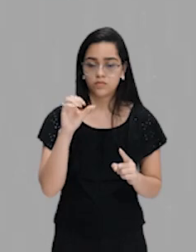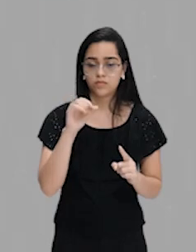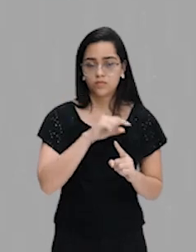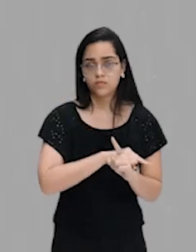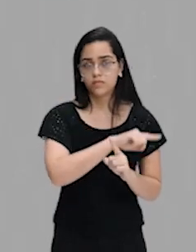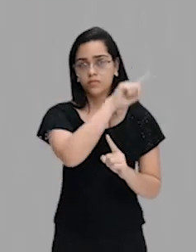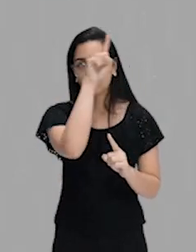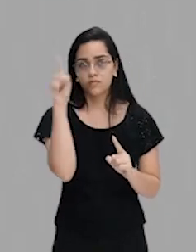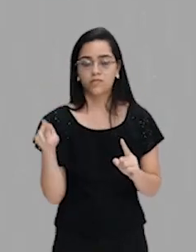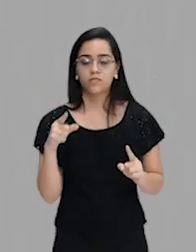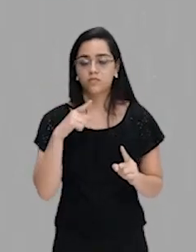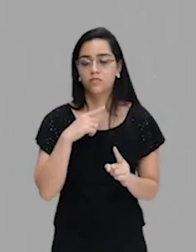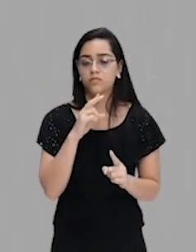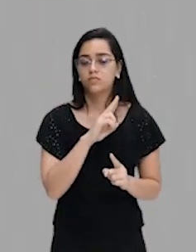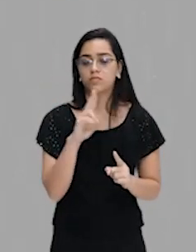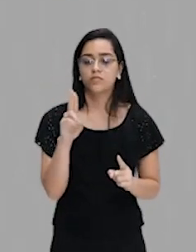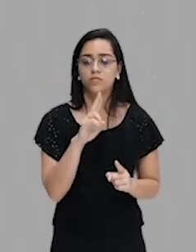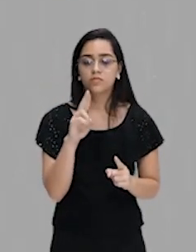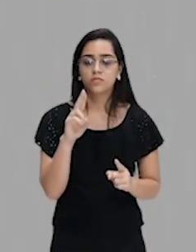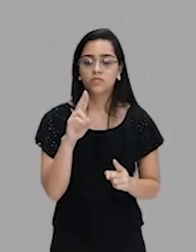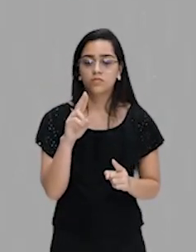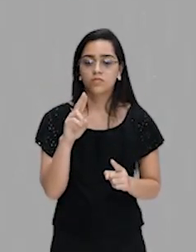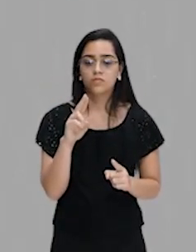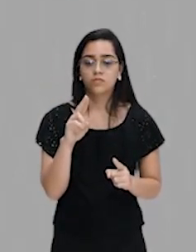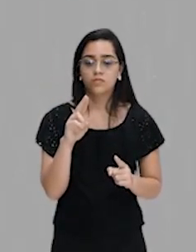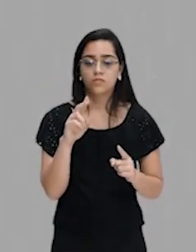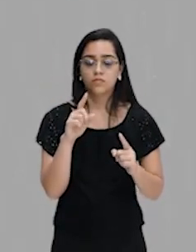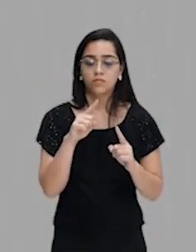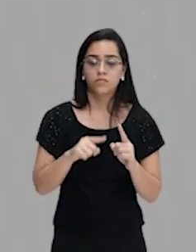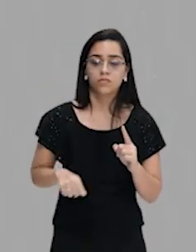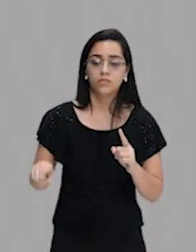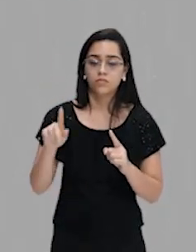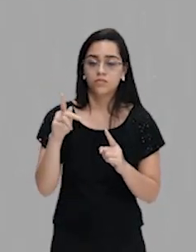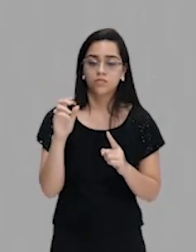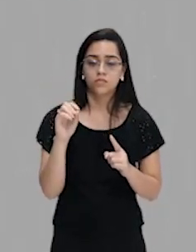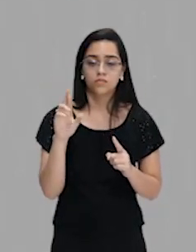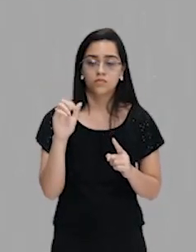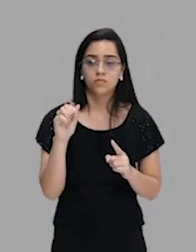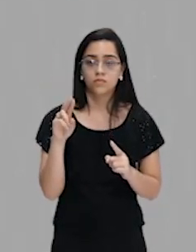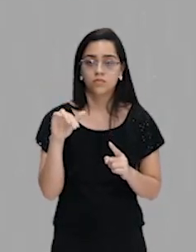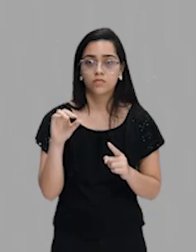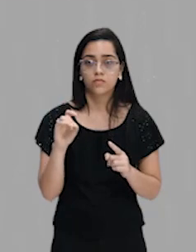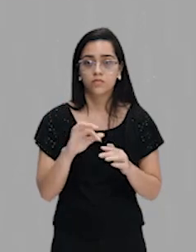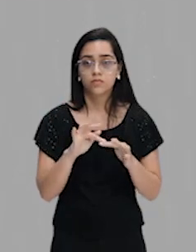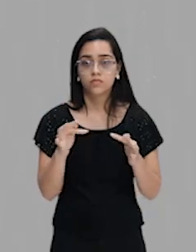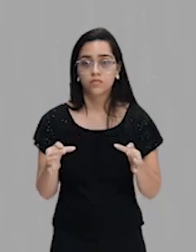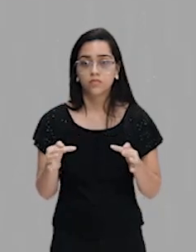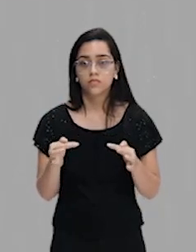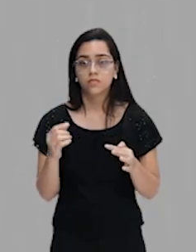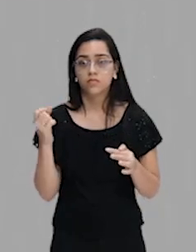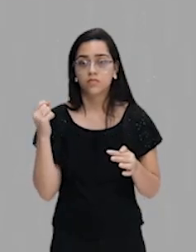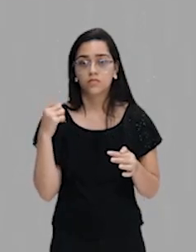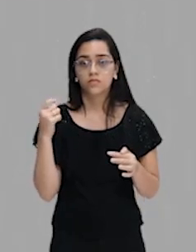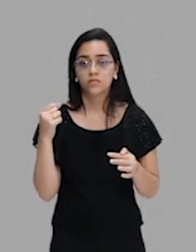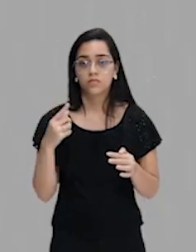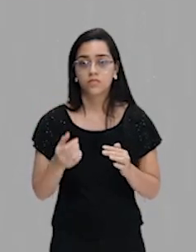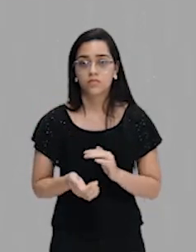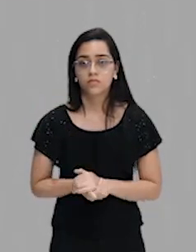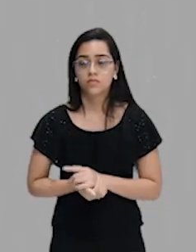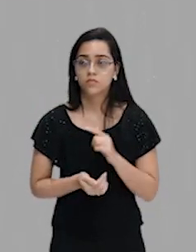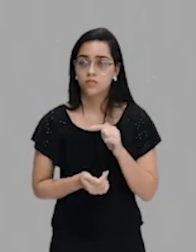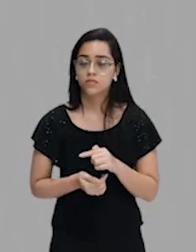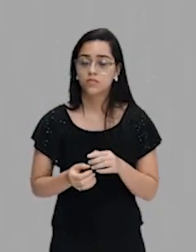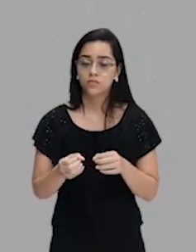Então, nós temos aí o que nós chamamos de círculo horário ou meridiano. É muito simples. O Sol, por exemplo. O Sol,